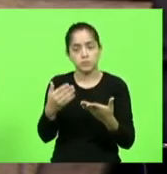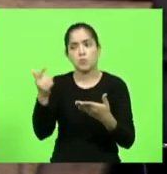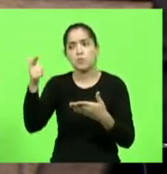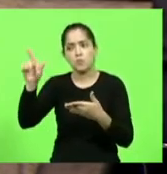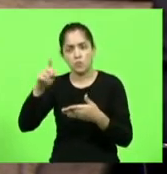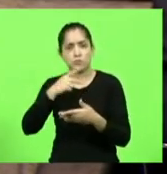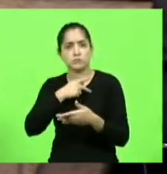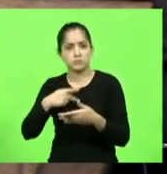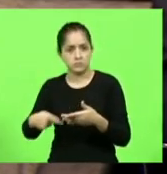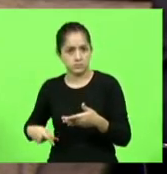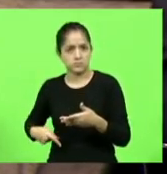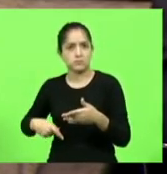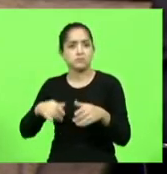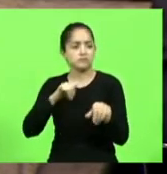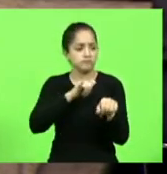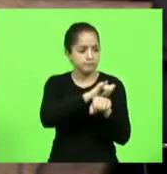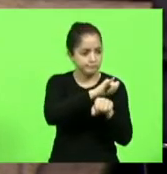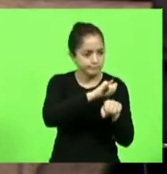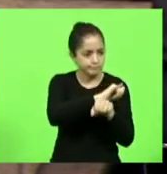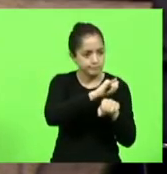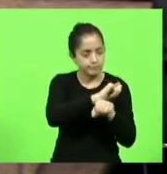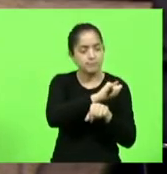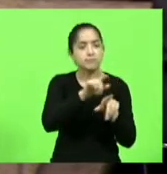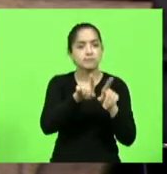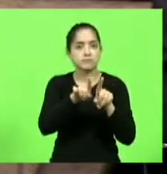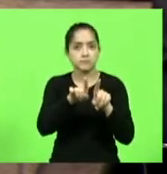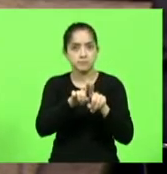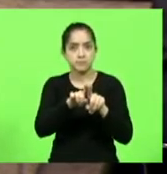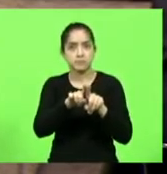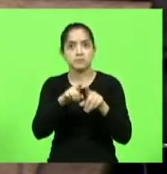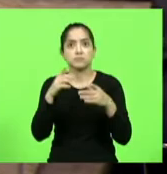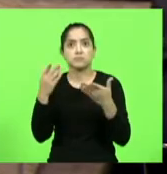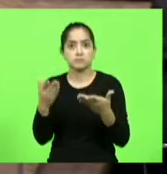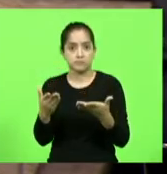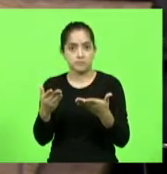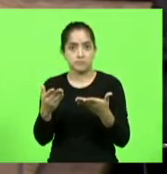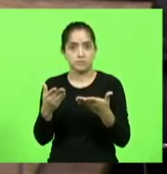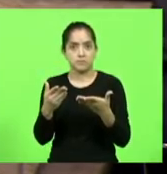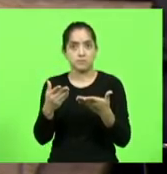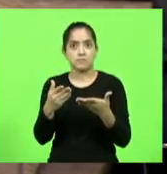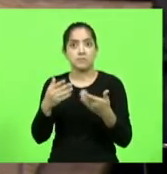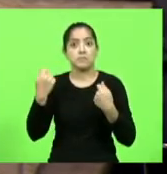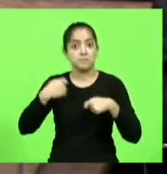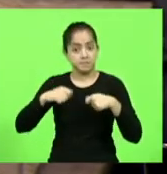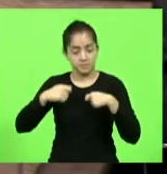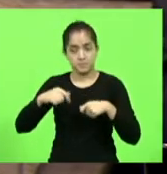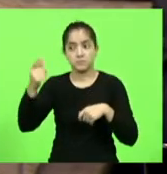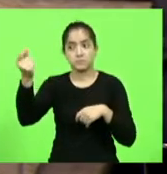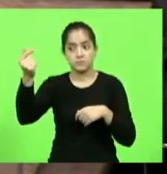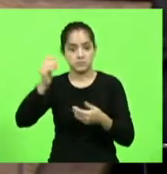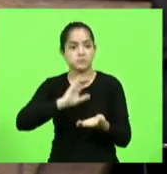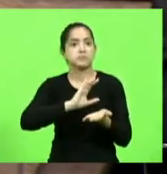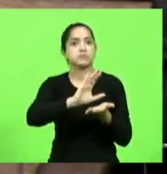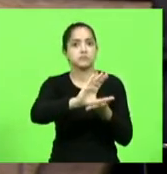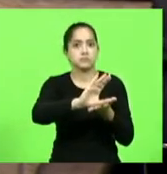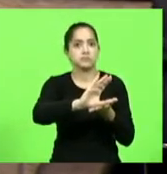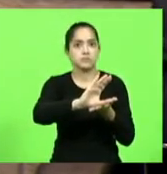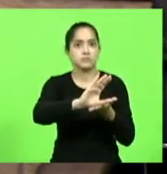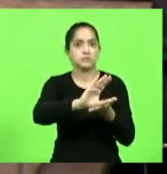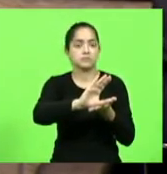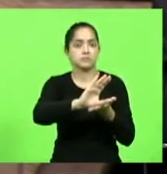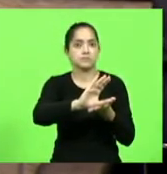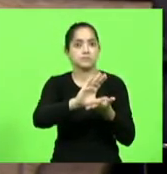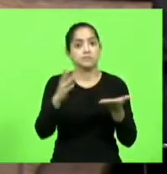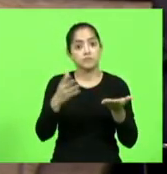presidentes nos enganaram e fizeram, ele que mande muito dinheiro no ano que vem, já que esse ano o orçamento